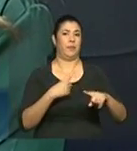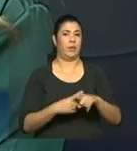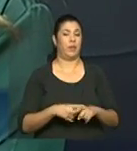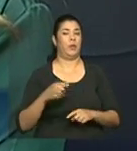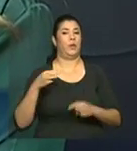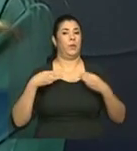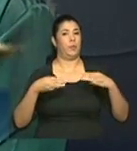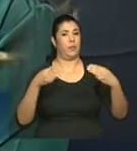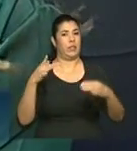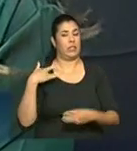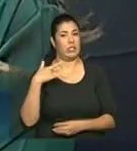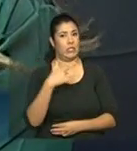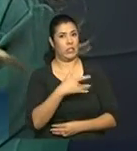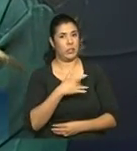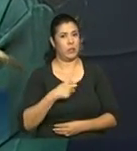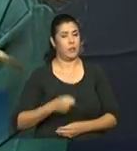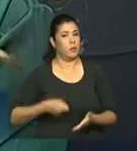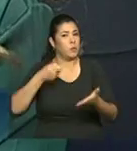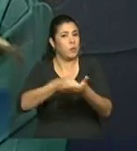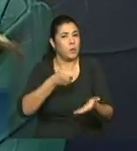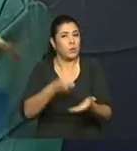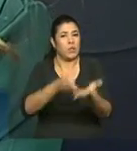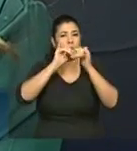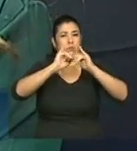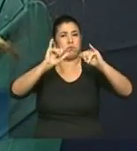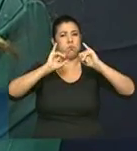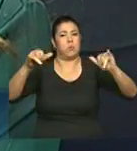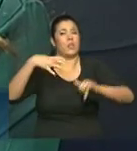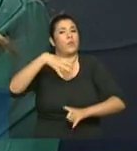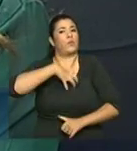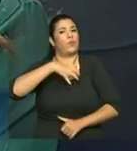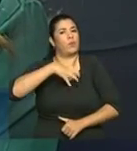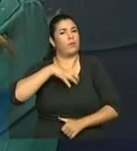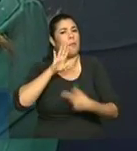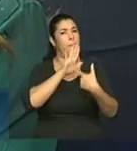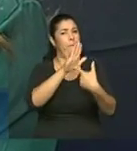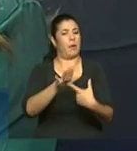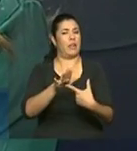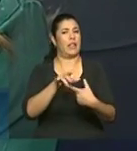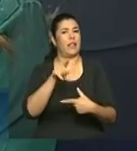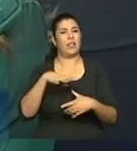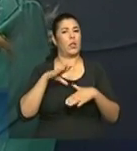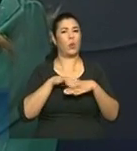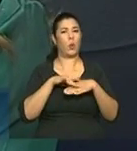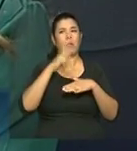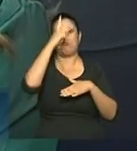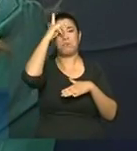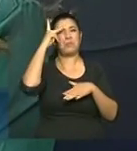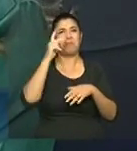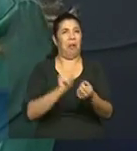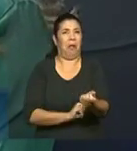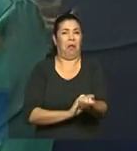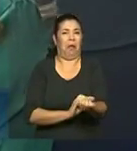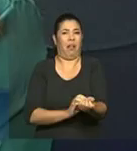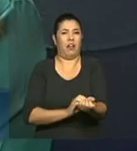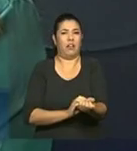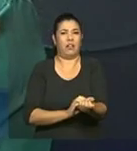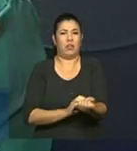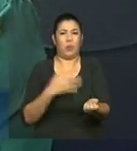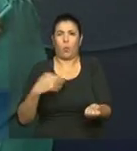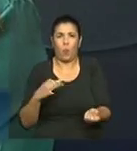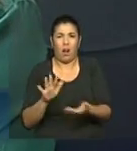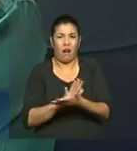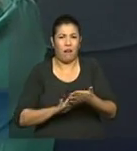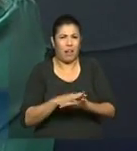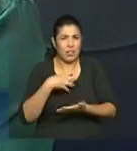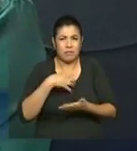nessa divulgação maciça de sinais e sintomas, porque, como ela é uma doença que ela não incomoda, não coça, não dói aquela mancha, a